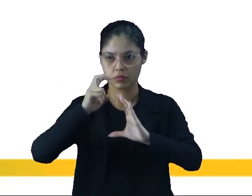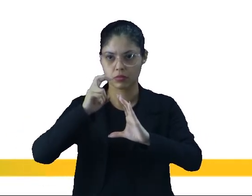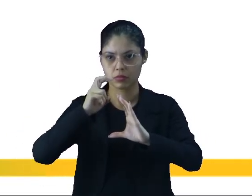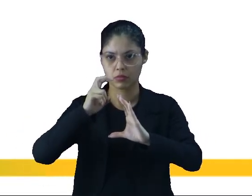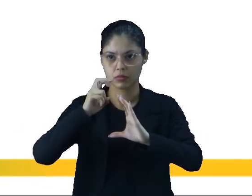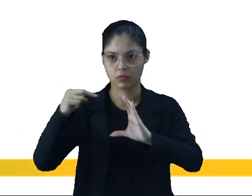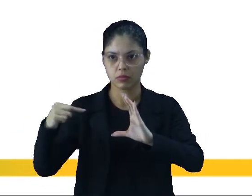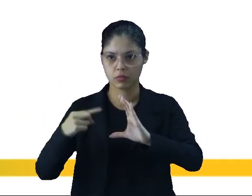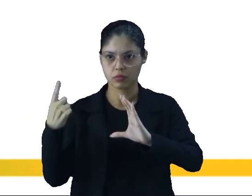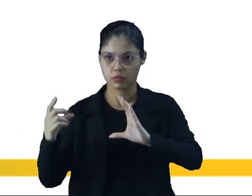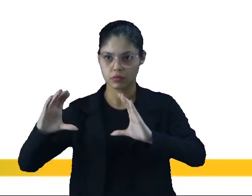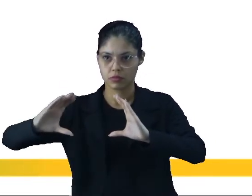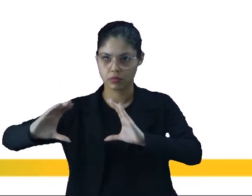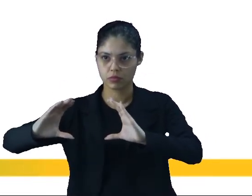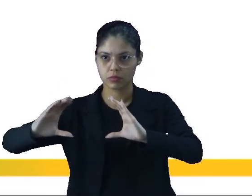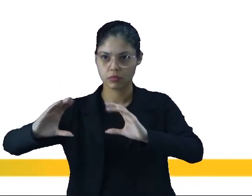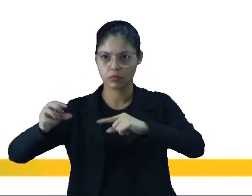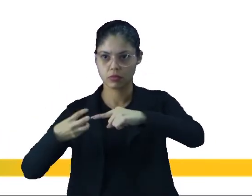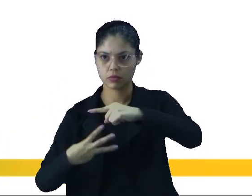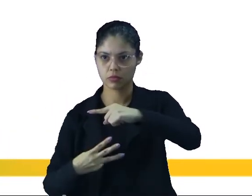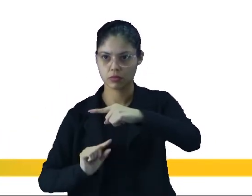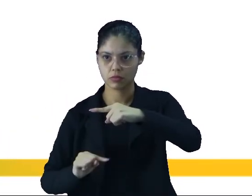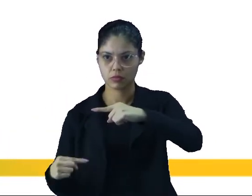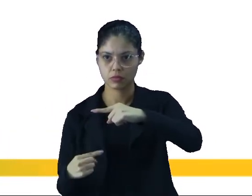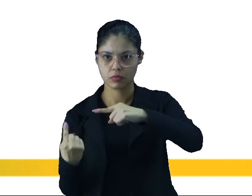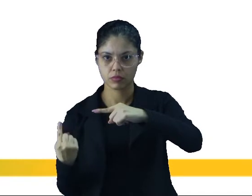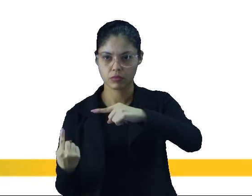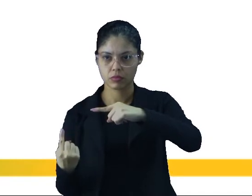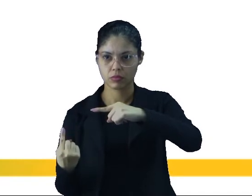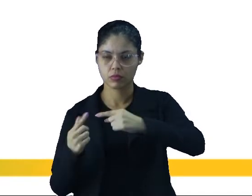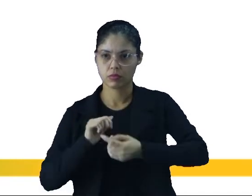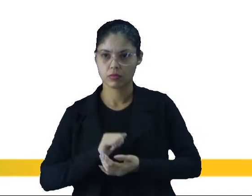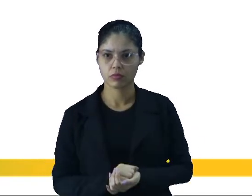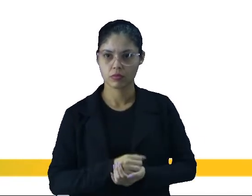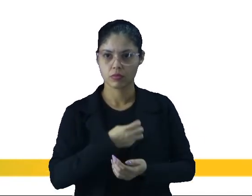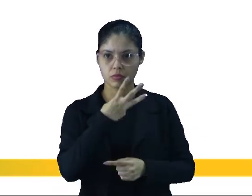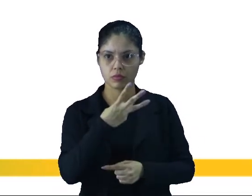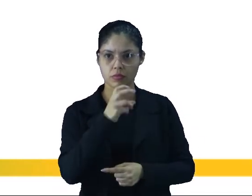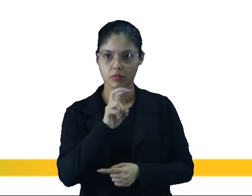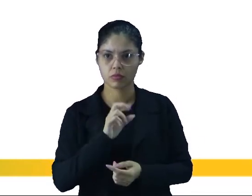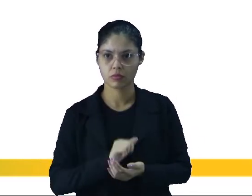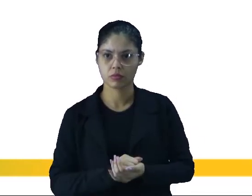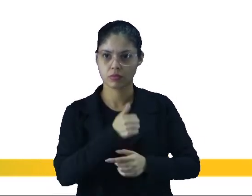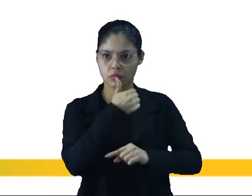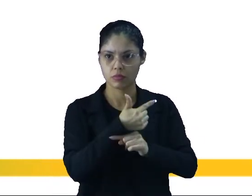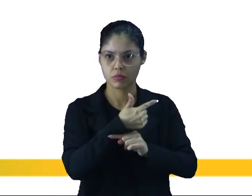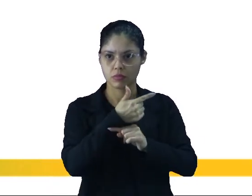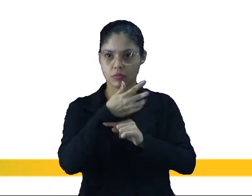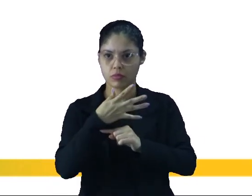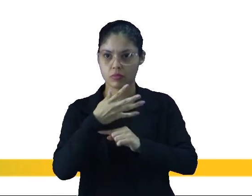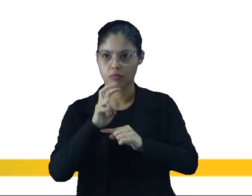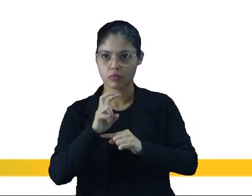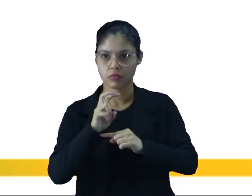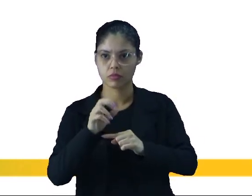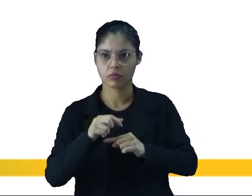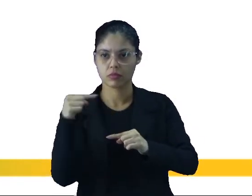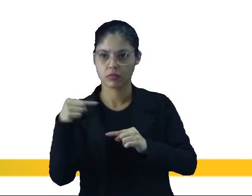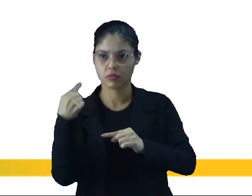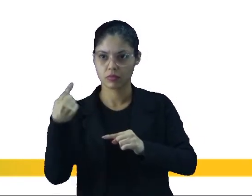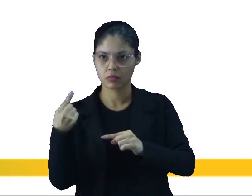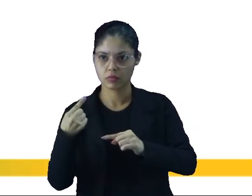termos, menos 1 sobre 3 menos 1, que é o quê? 3 à quinta é 243, menos 1